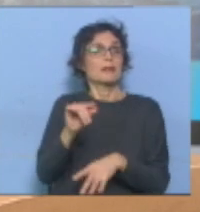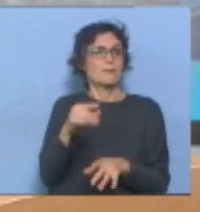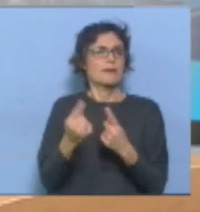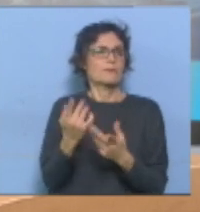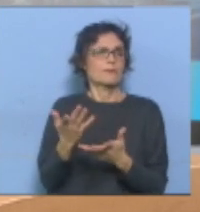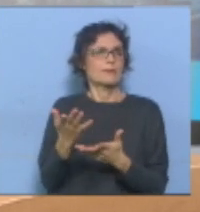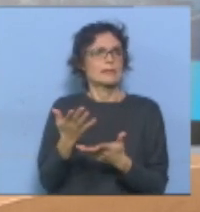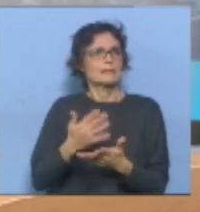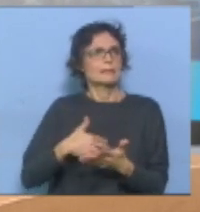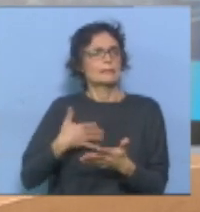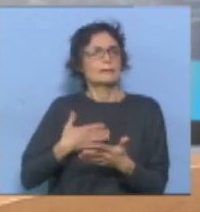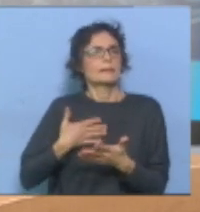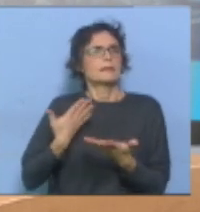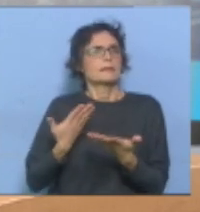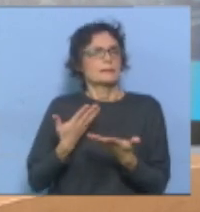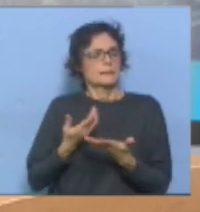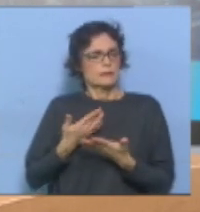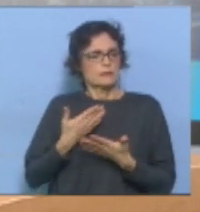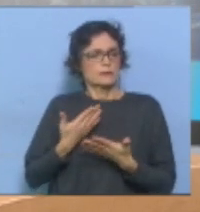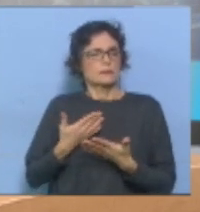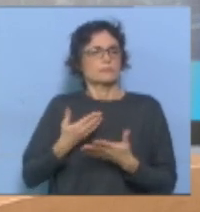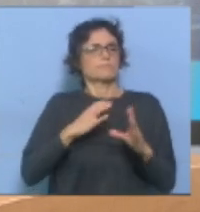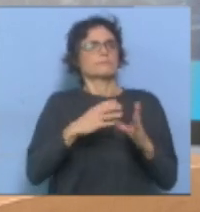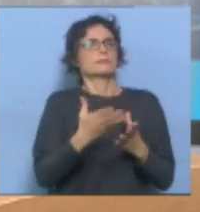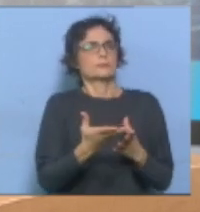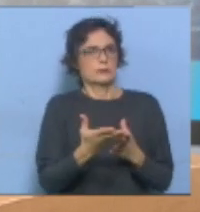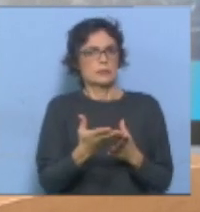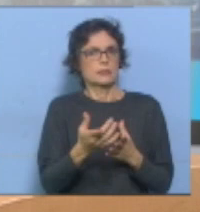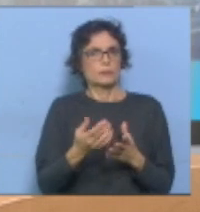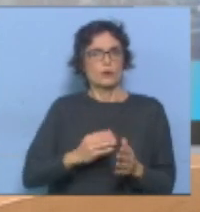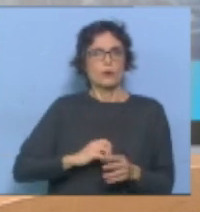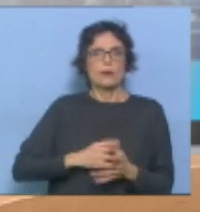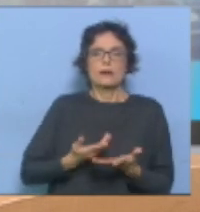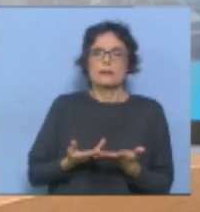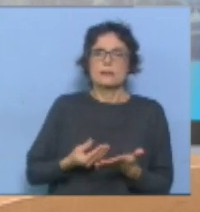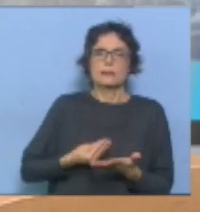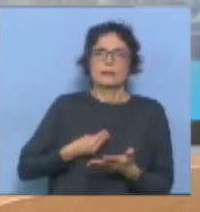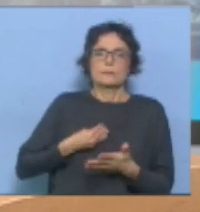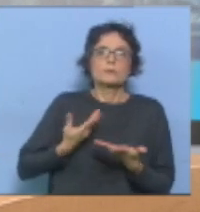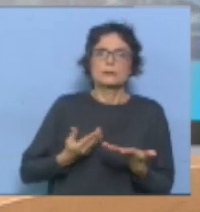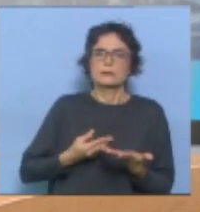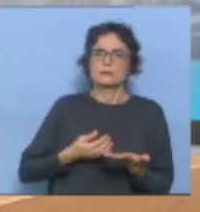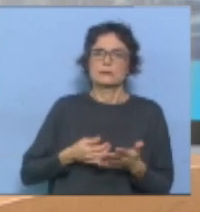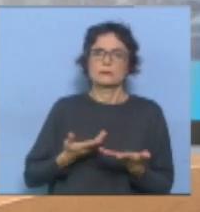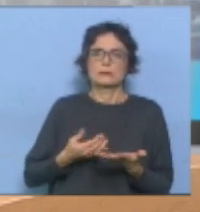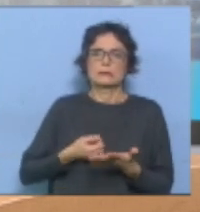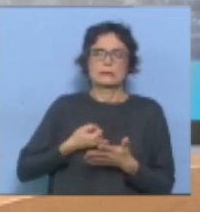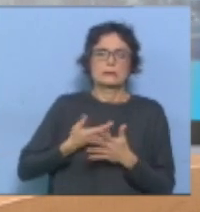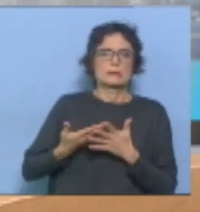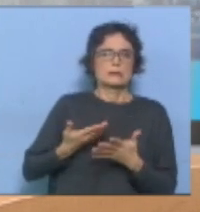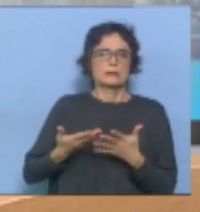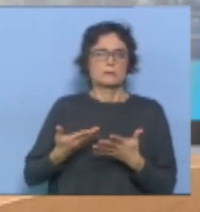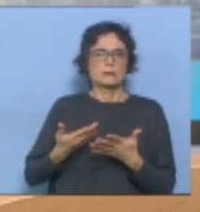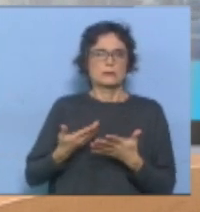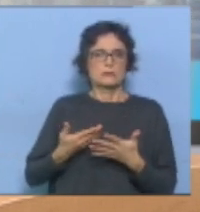têm receio de ser magoadas. Então, este medo funciona para os dois lados. Há muito medo de se mostrar e depois não ser